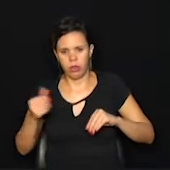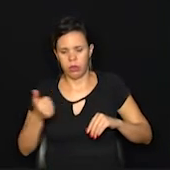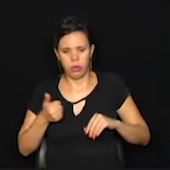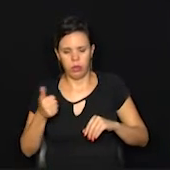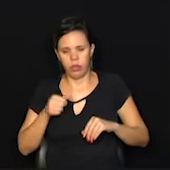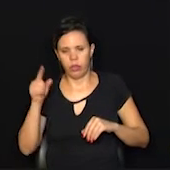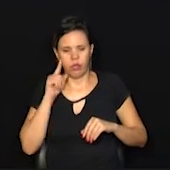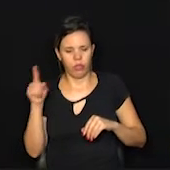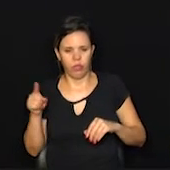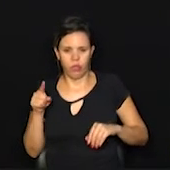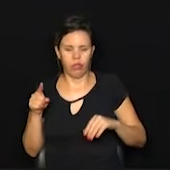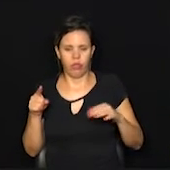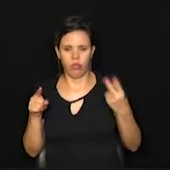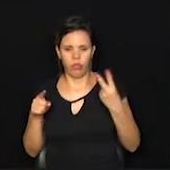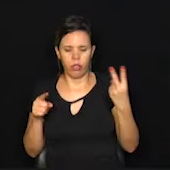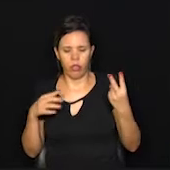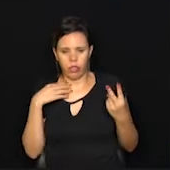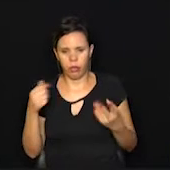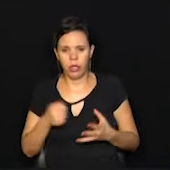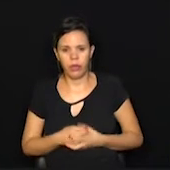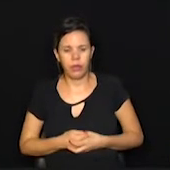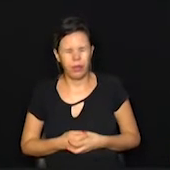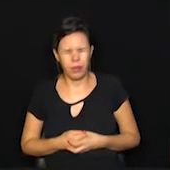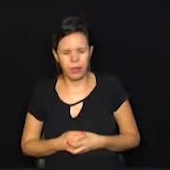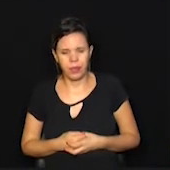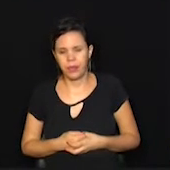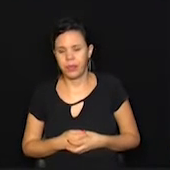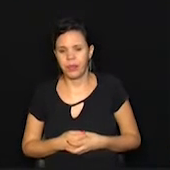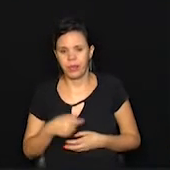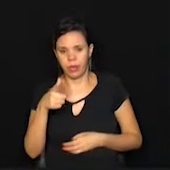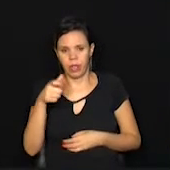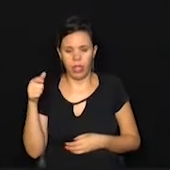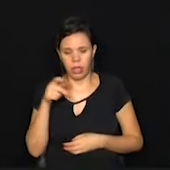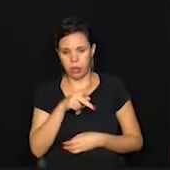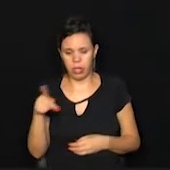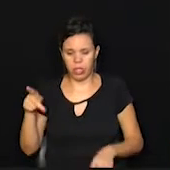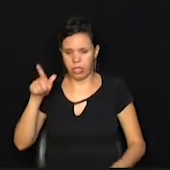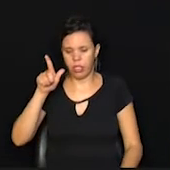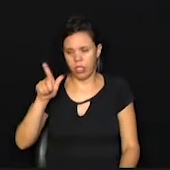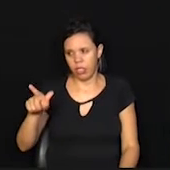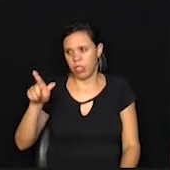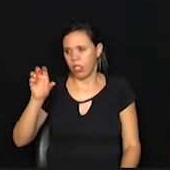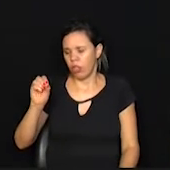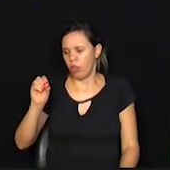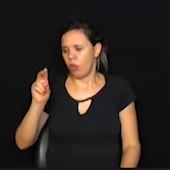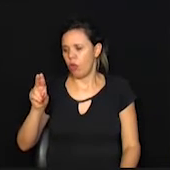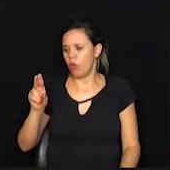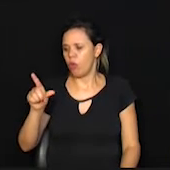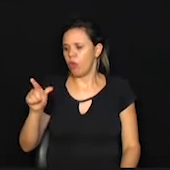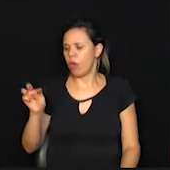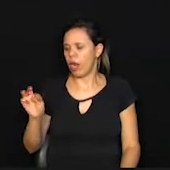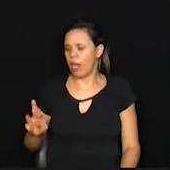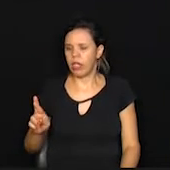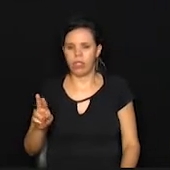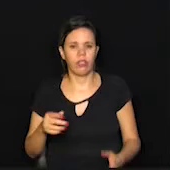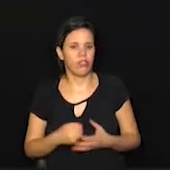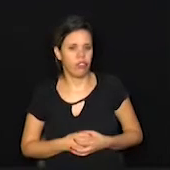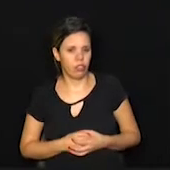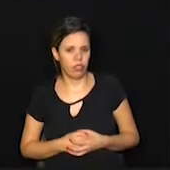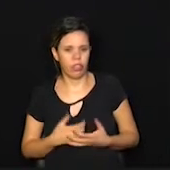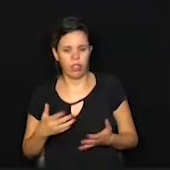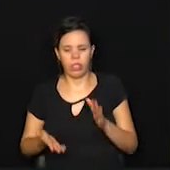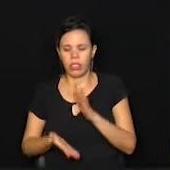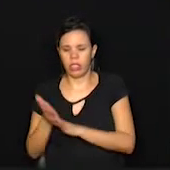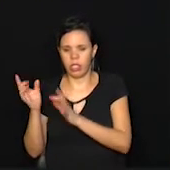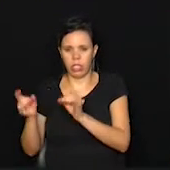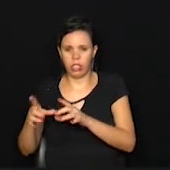por dois de abril que o Goulart e sai de Brasília Vai para Porto Alegre dizendo que tava querendo